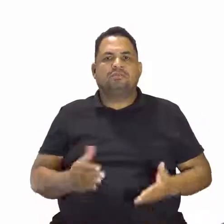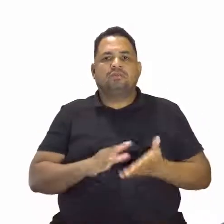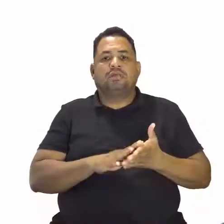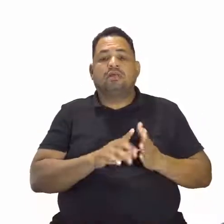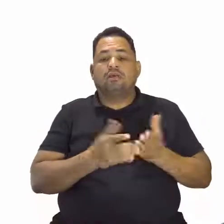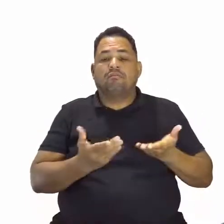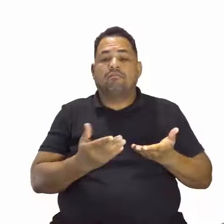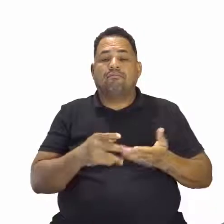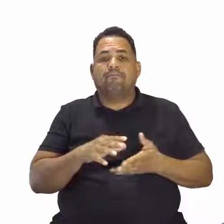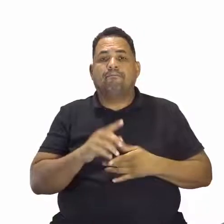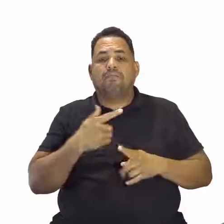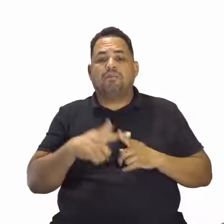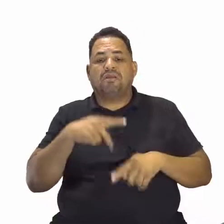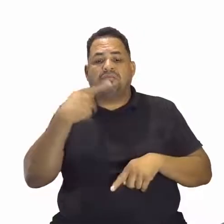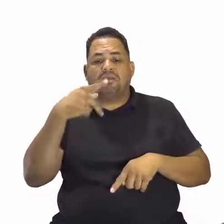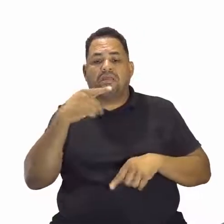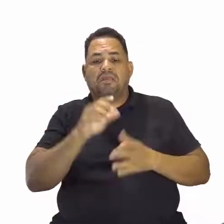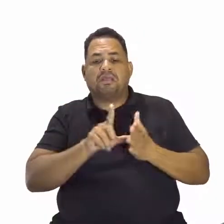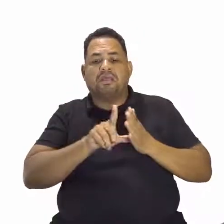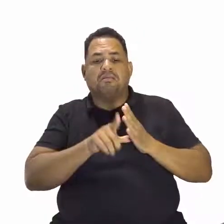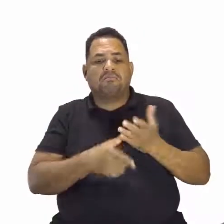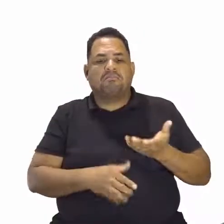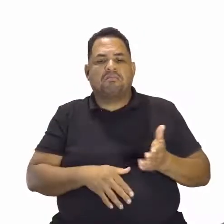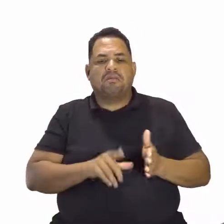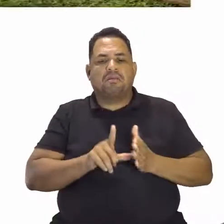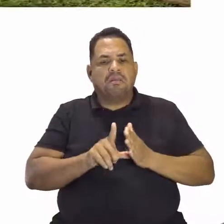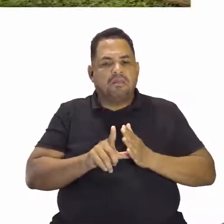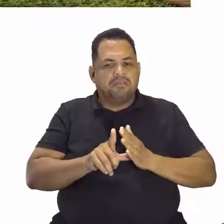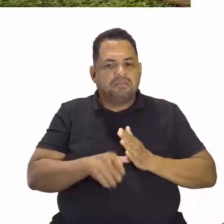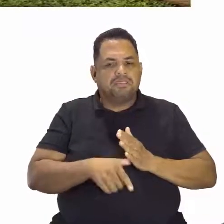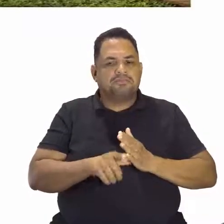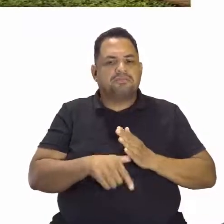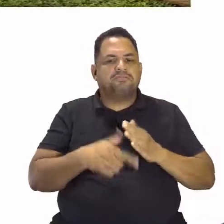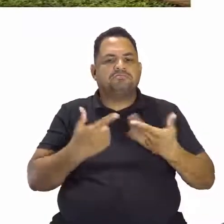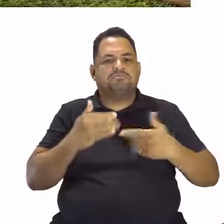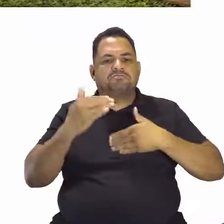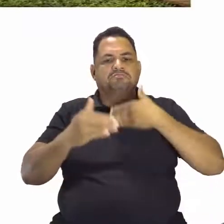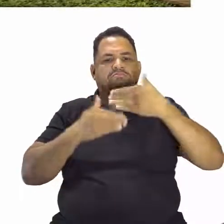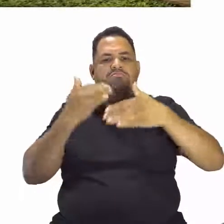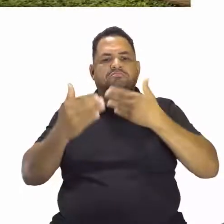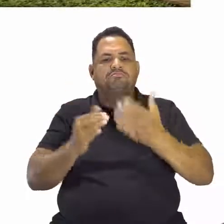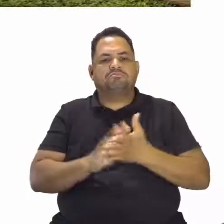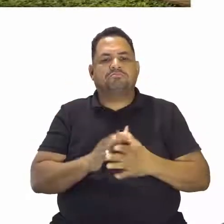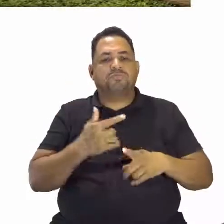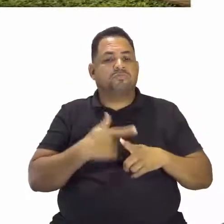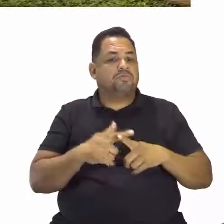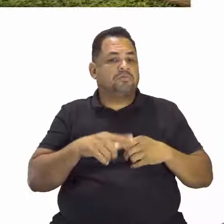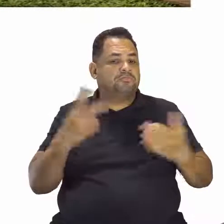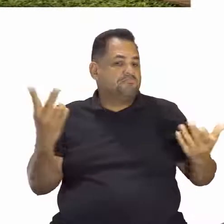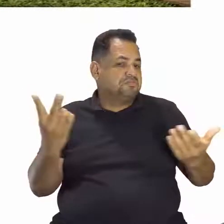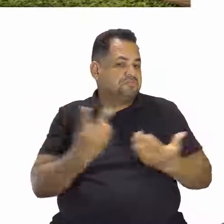que só beneficia algumas pessoas, né? Problemas enfrentados,